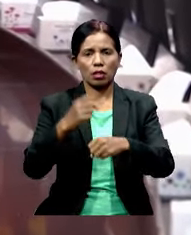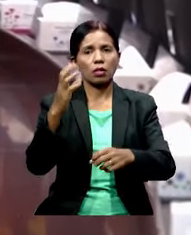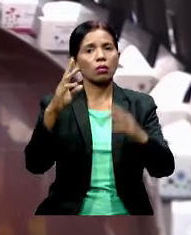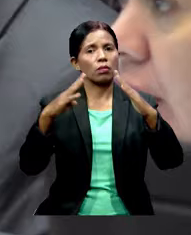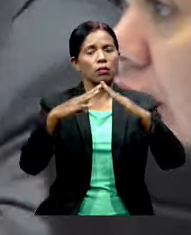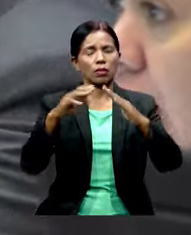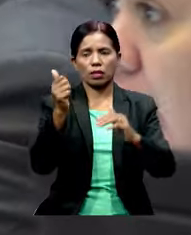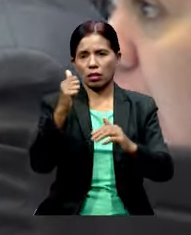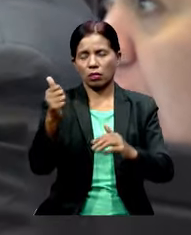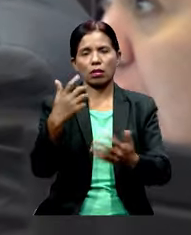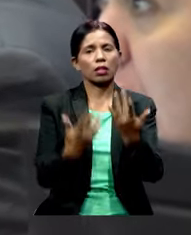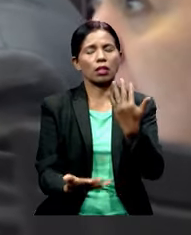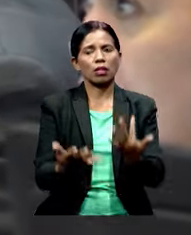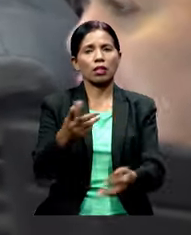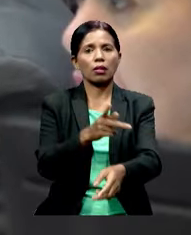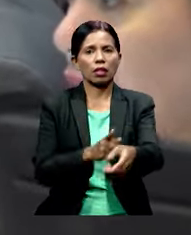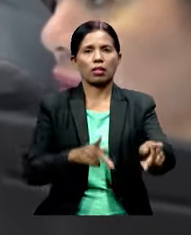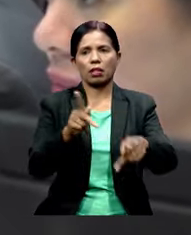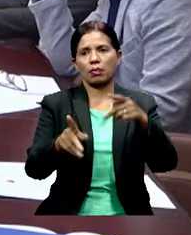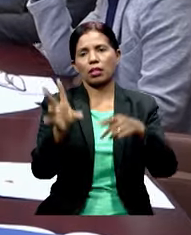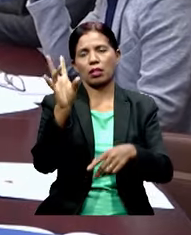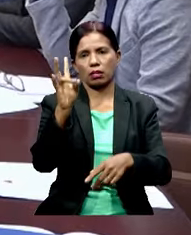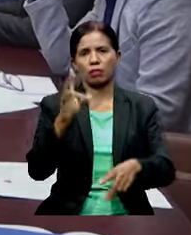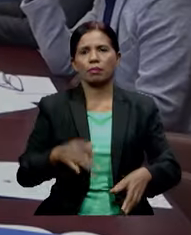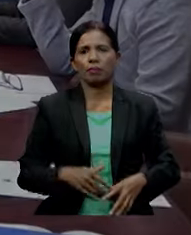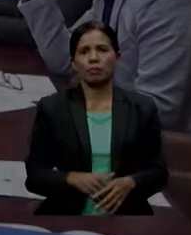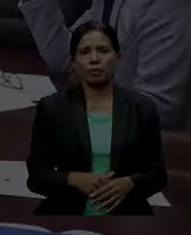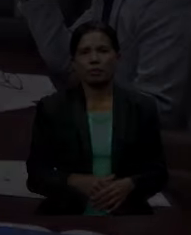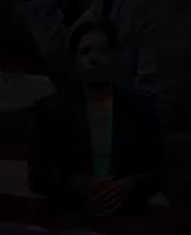sanulu hetan sunu no hakane emaneng hito Mateus Romario Aderito Simenes, GMN.